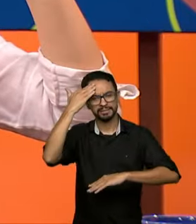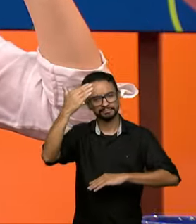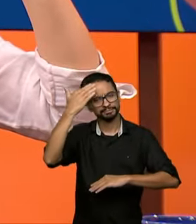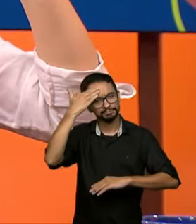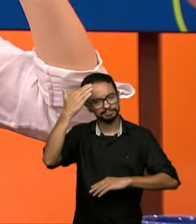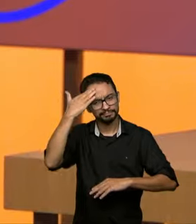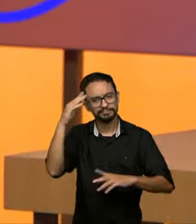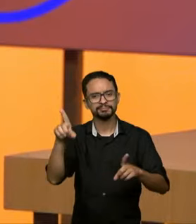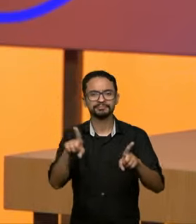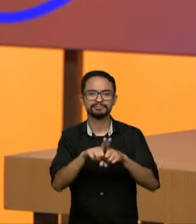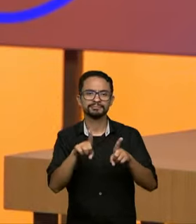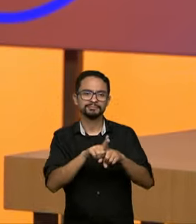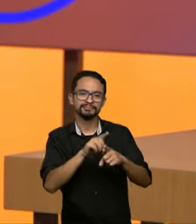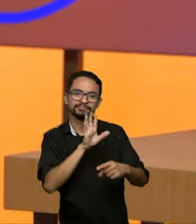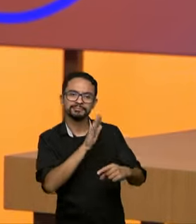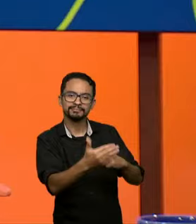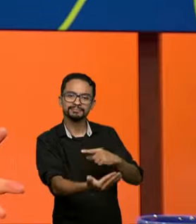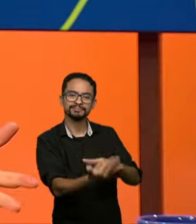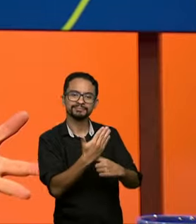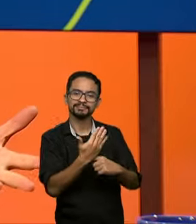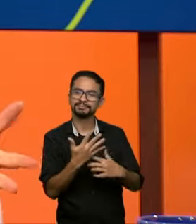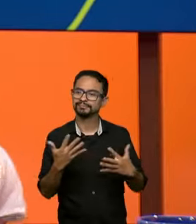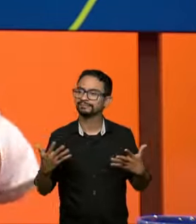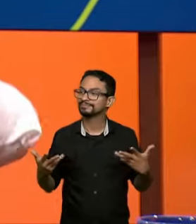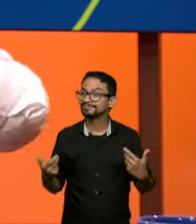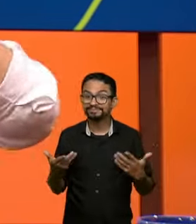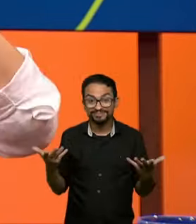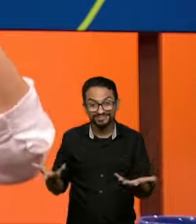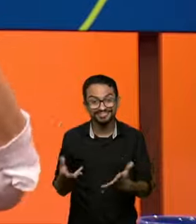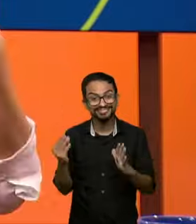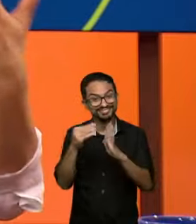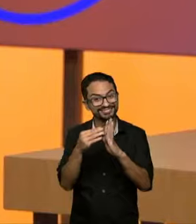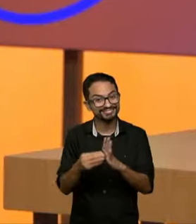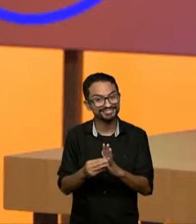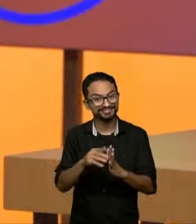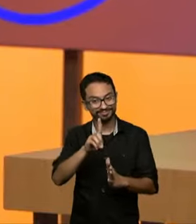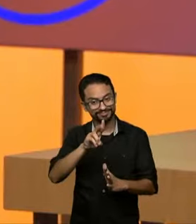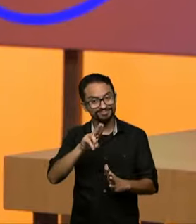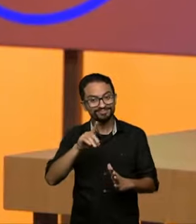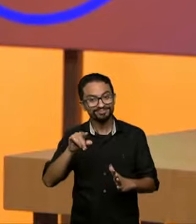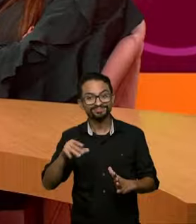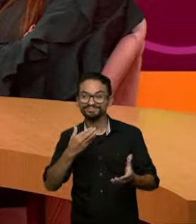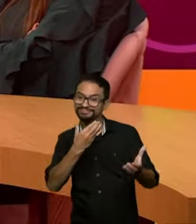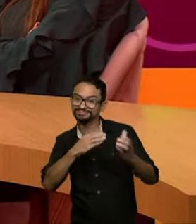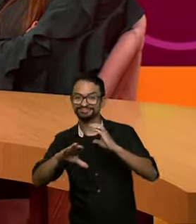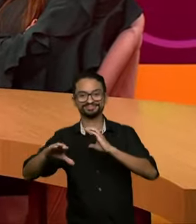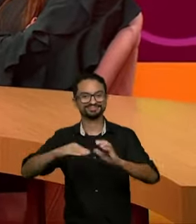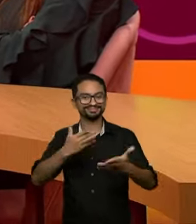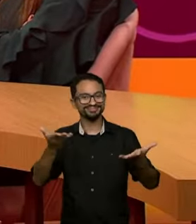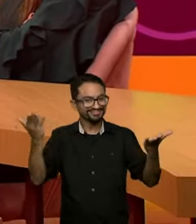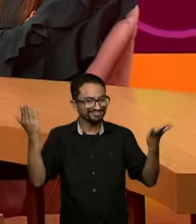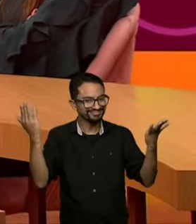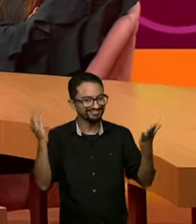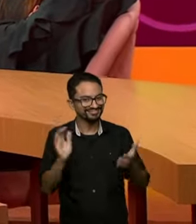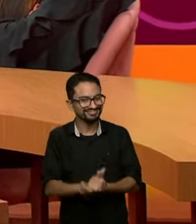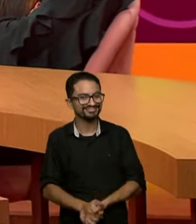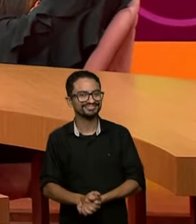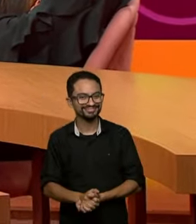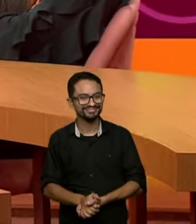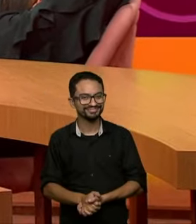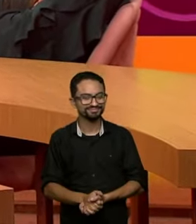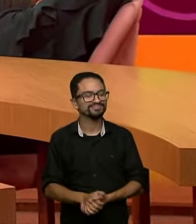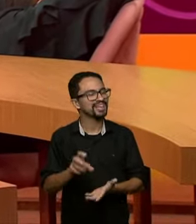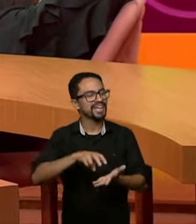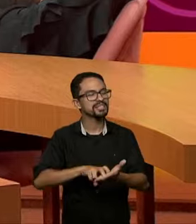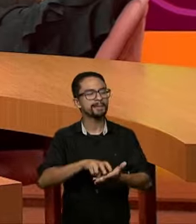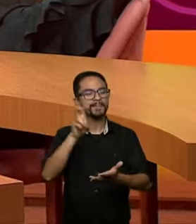você vai agradecer que você veio no CC. Super! Você escutou o Dudu Nobre cantando. E de manhã a mesma coisa. E aí de